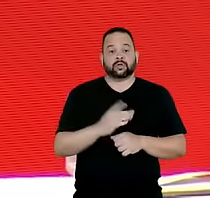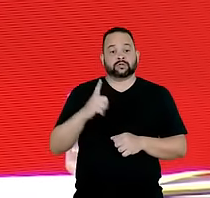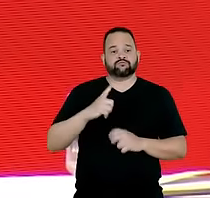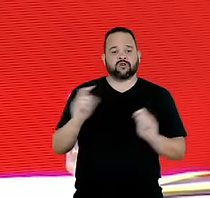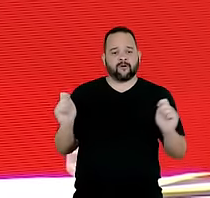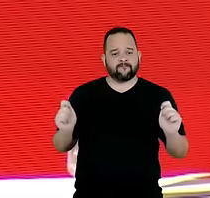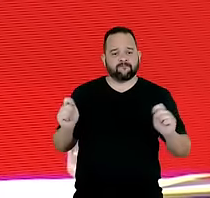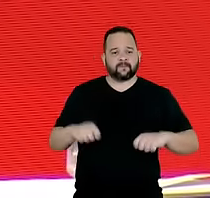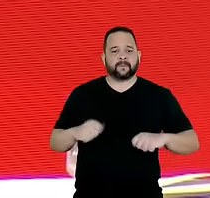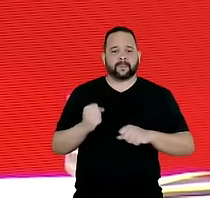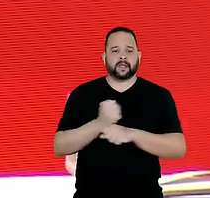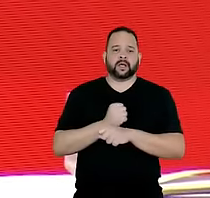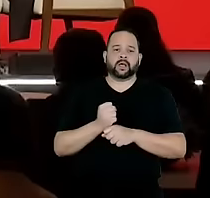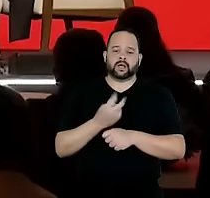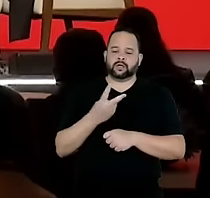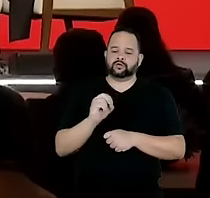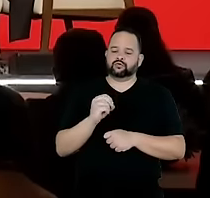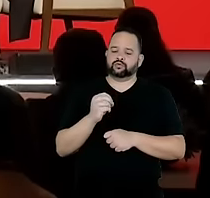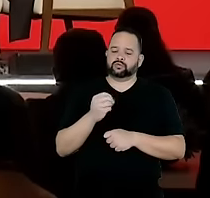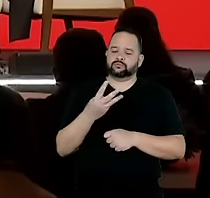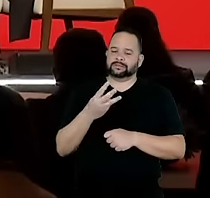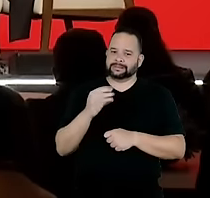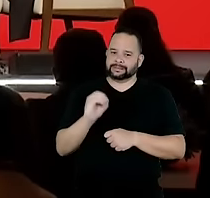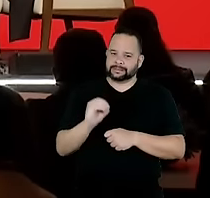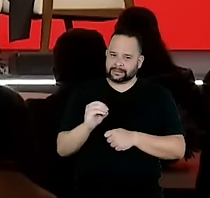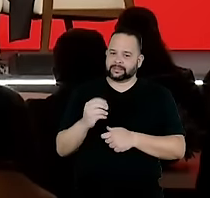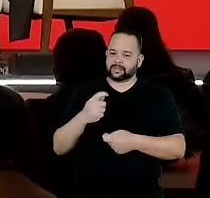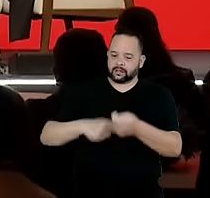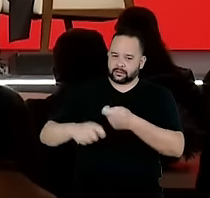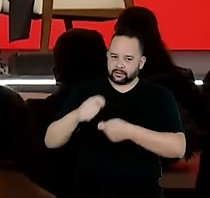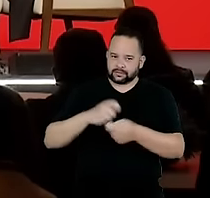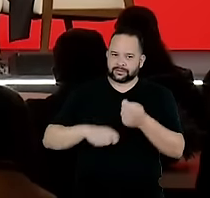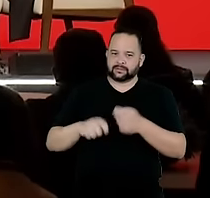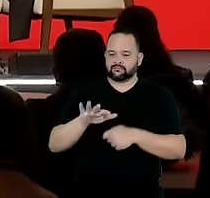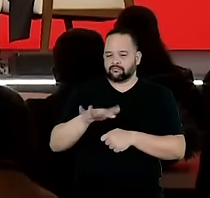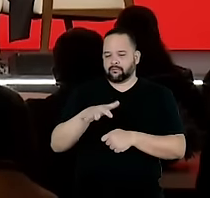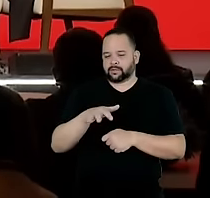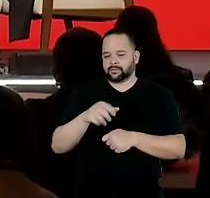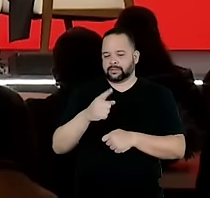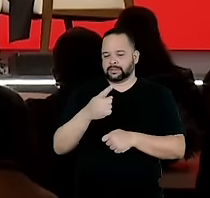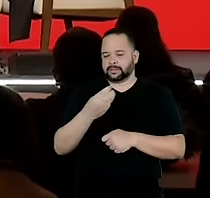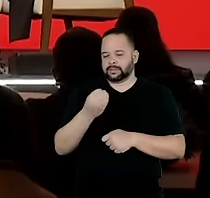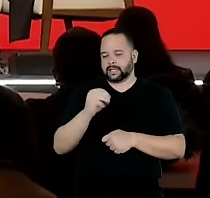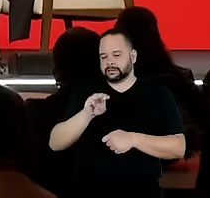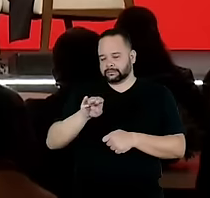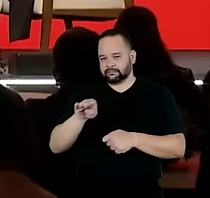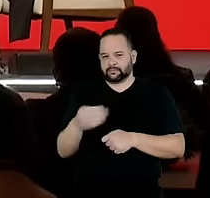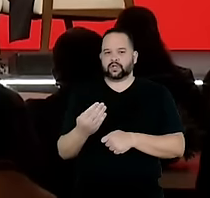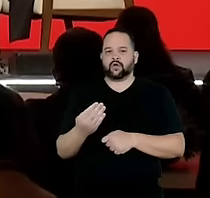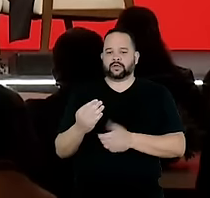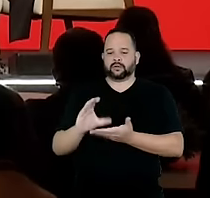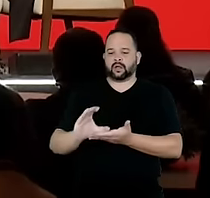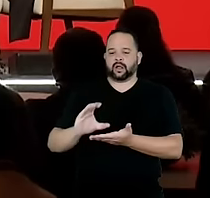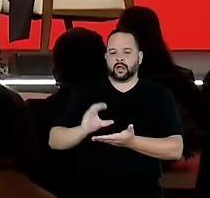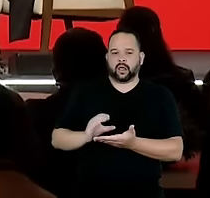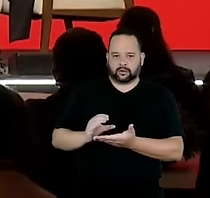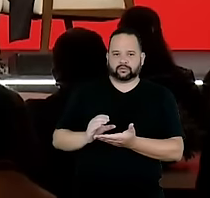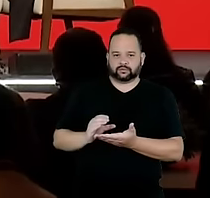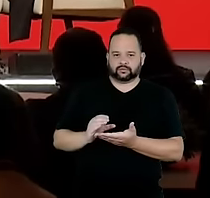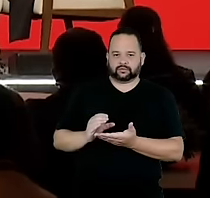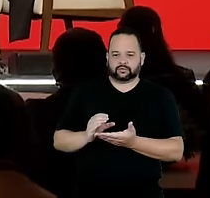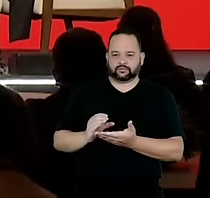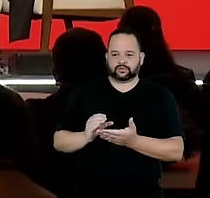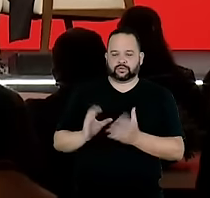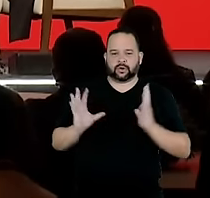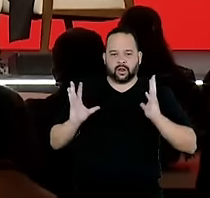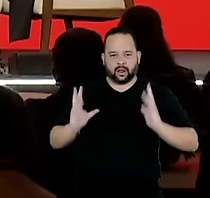de 10 bilhões em crédito de carbono né Eh e a gente tem uma vocação natural para